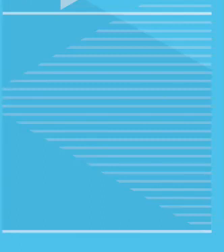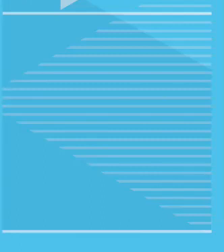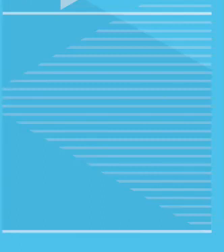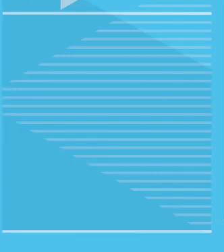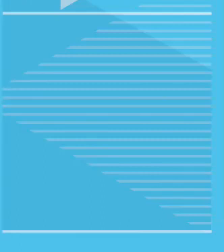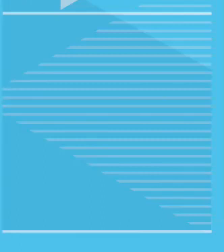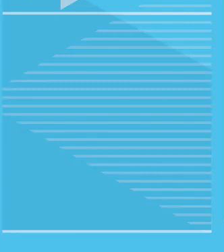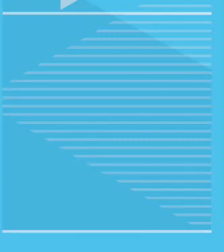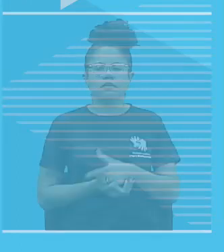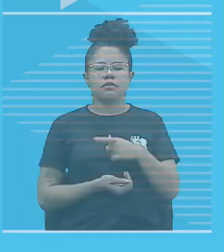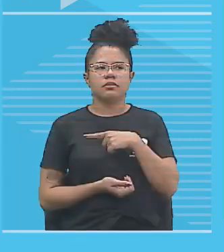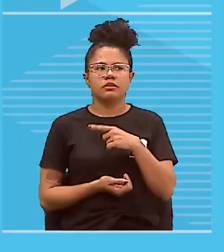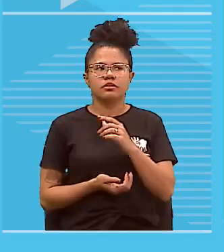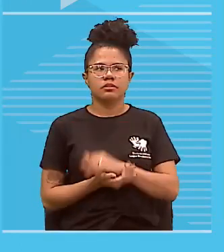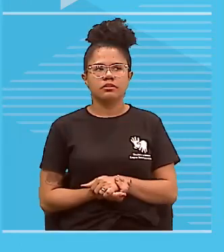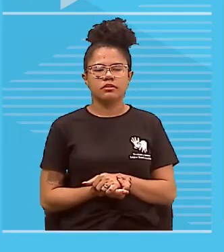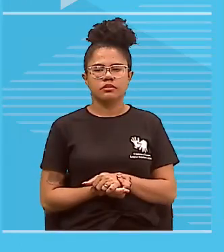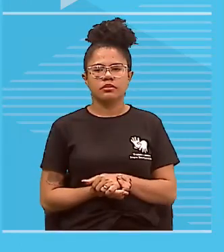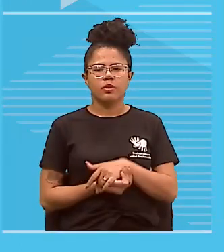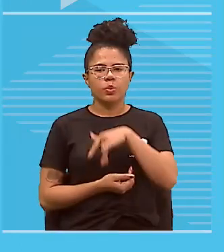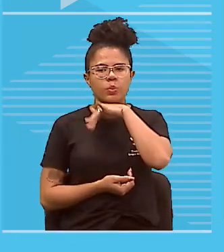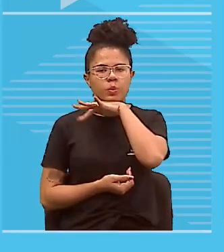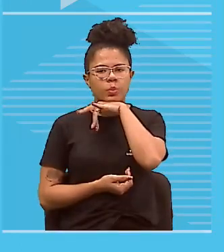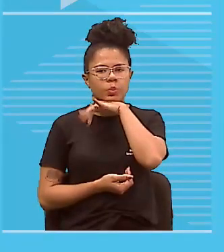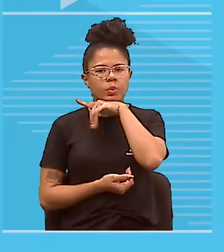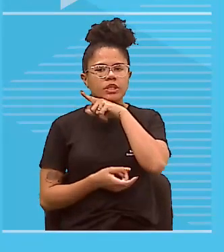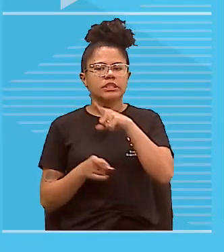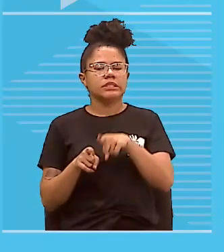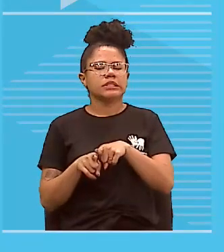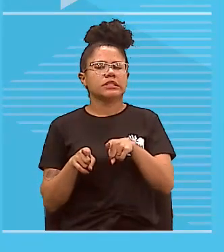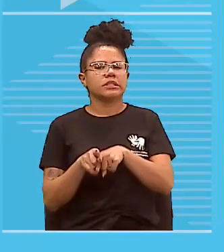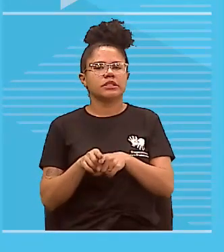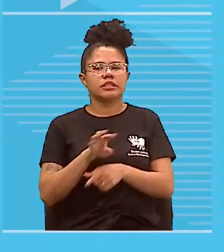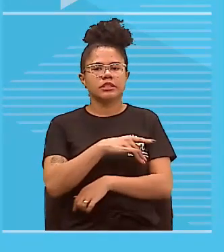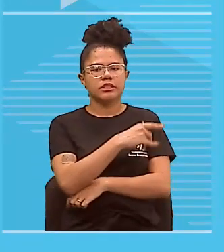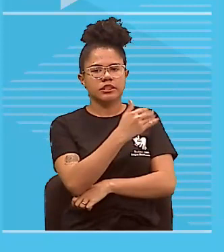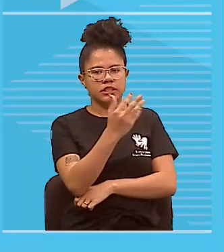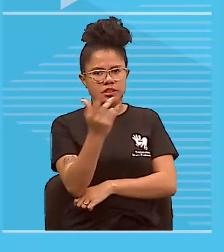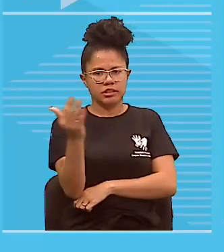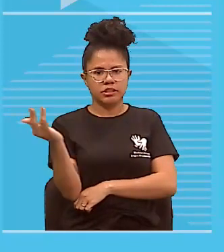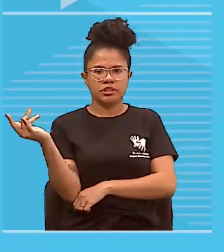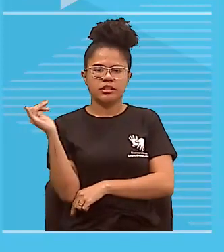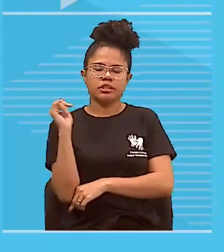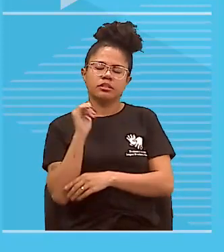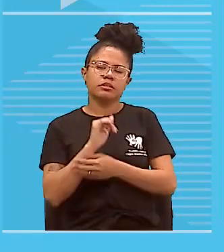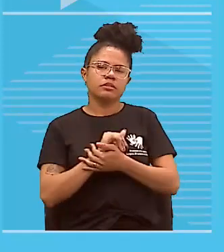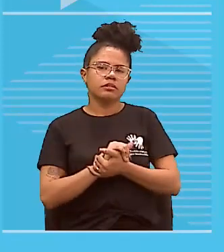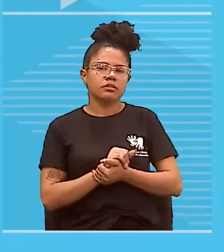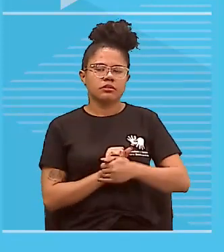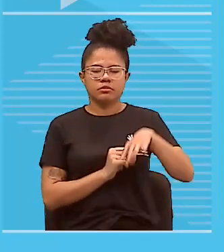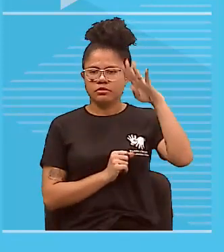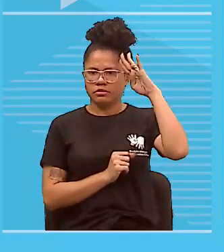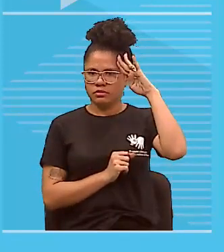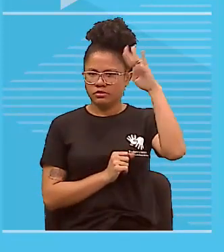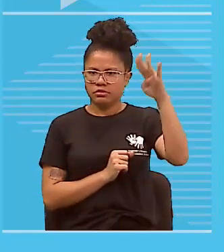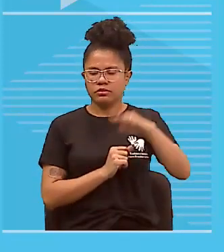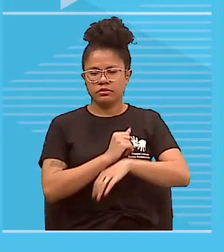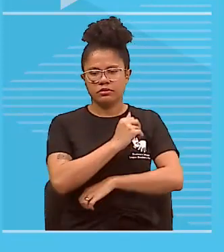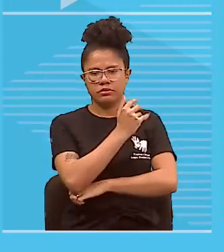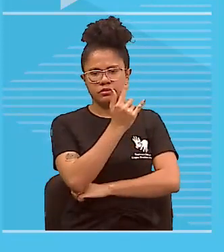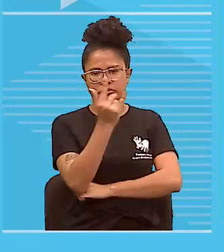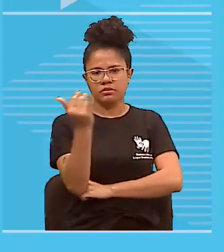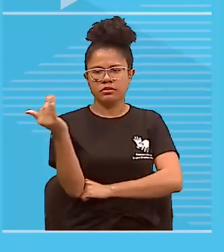um efeito nocivo, né, para a biodiversidade, principalmente para os vegetais,